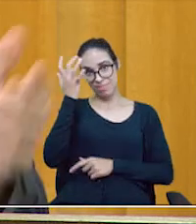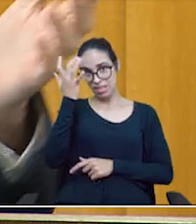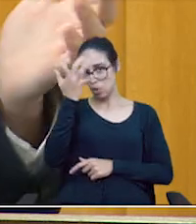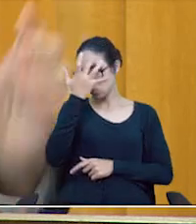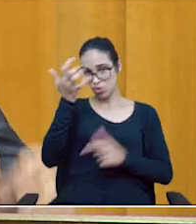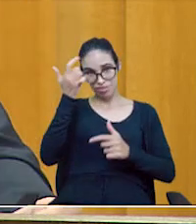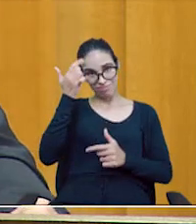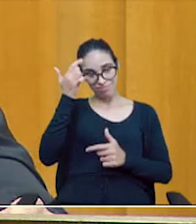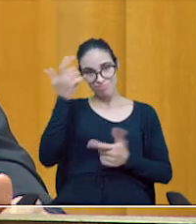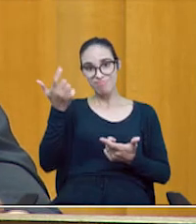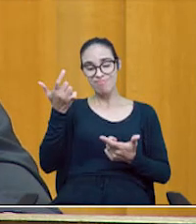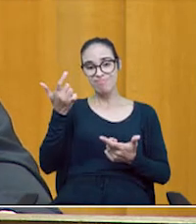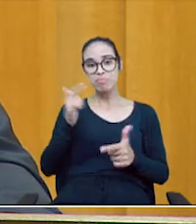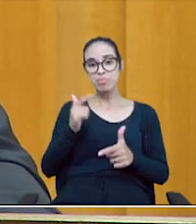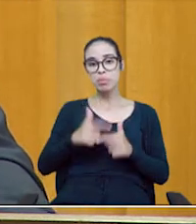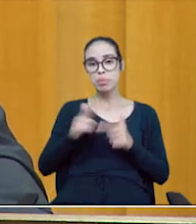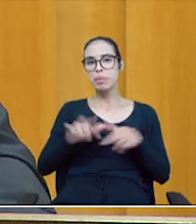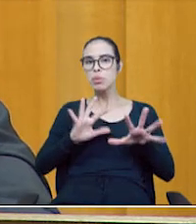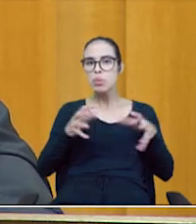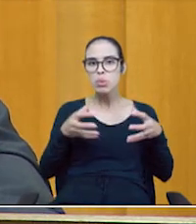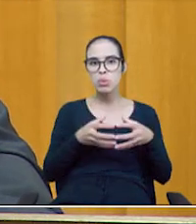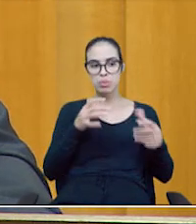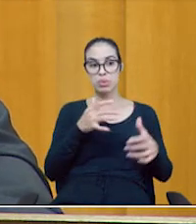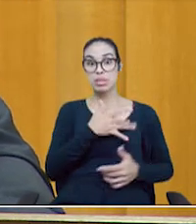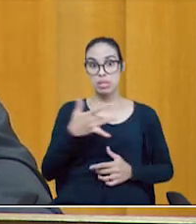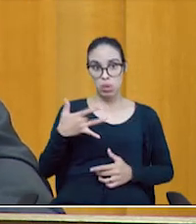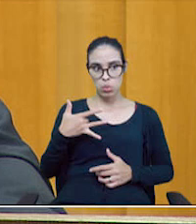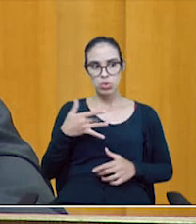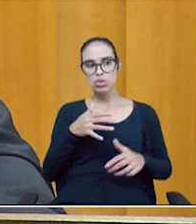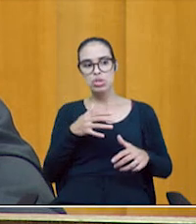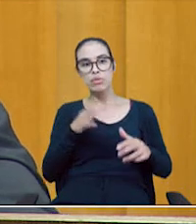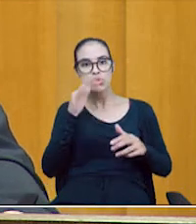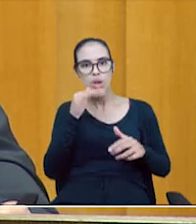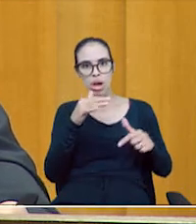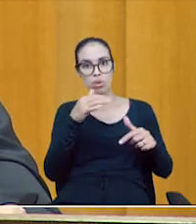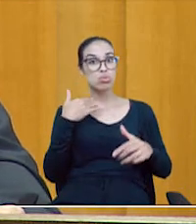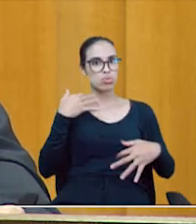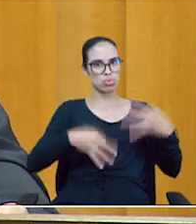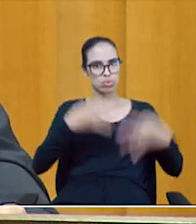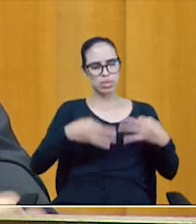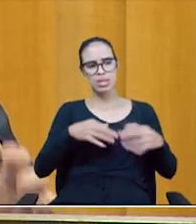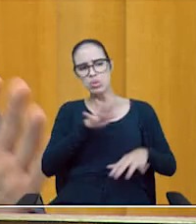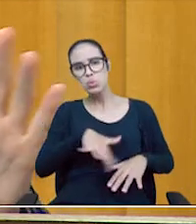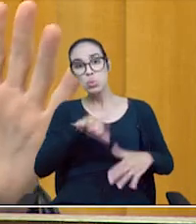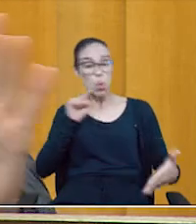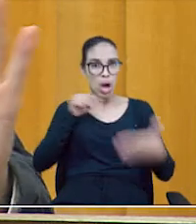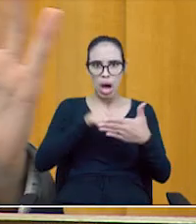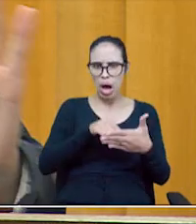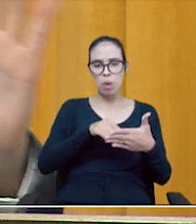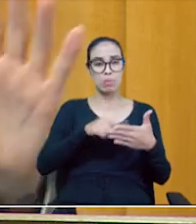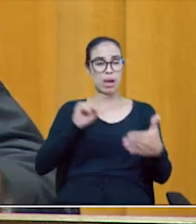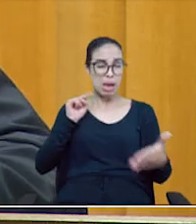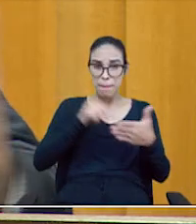no Comitê de Saúde de Magistrados e Servidores, eu já fui questionado várias vezes sobre o problema das metas, as metas opressoras, as metas, claro,